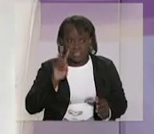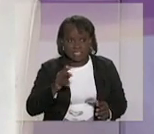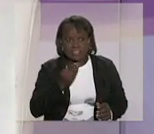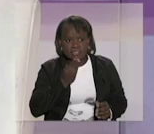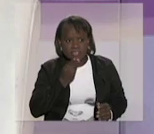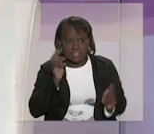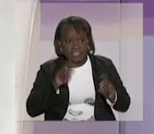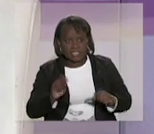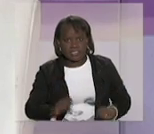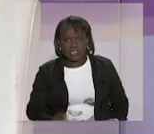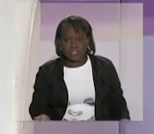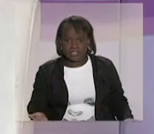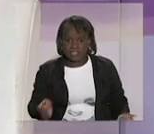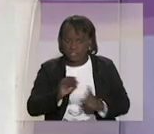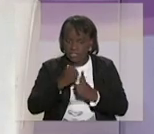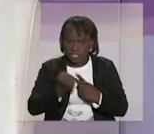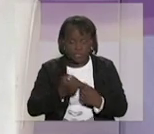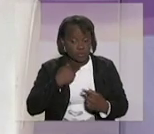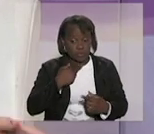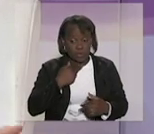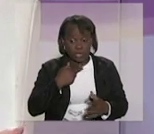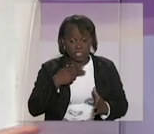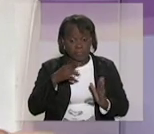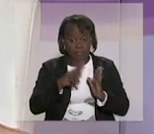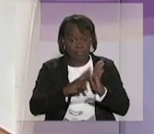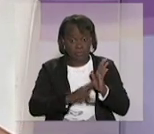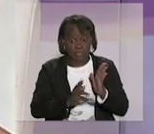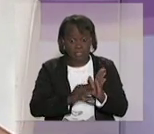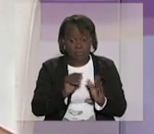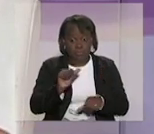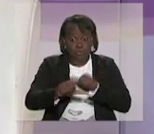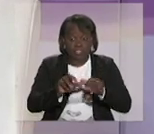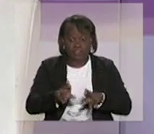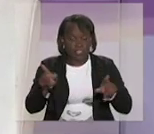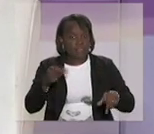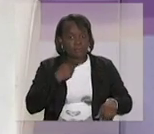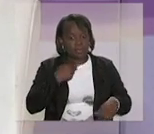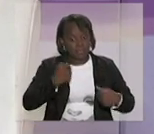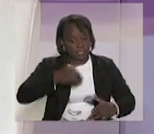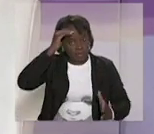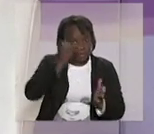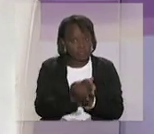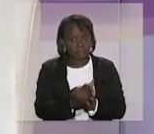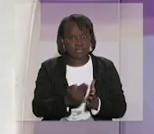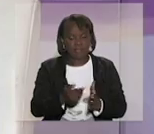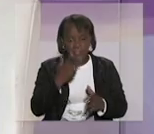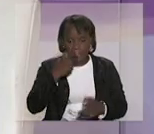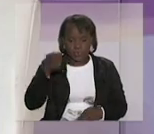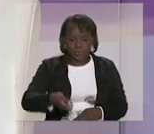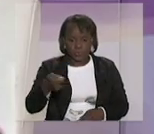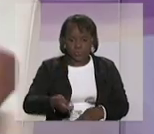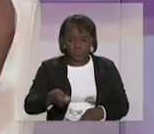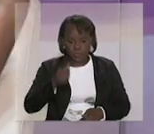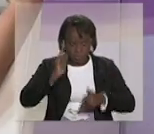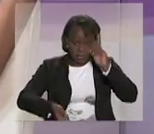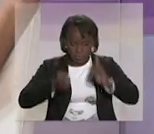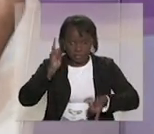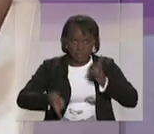né? É muito visível isso na nossa sociedade. Você não pode escapar daquele padrão. Então, sim, é uma forma de